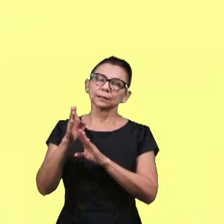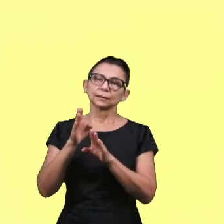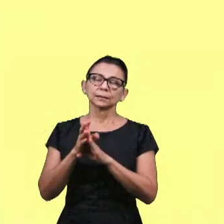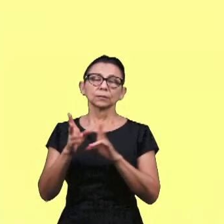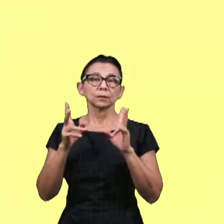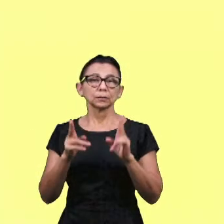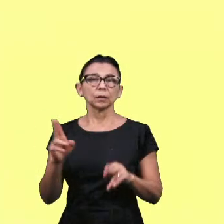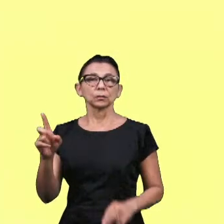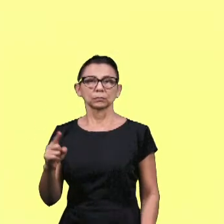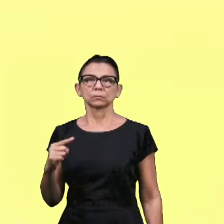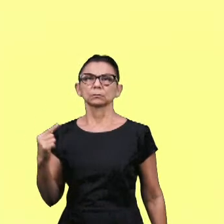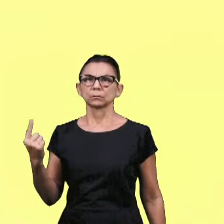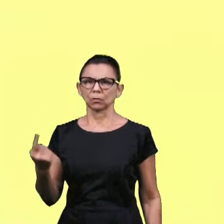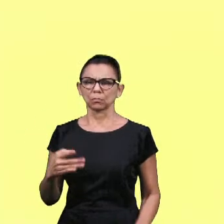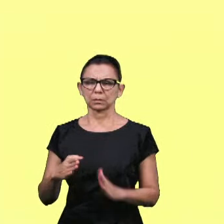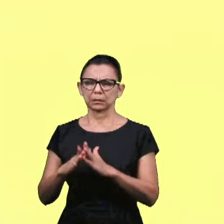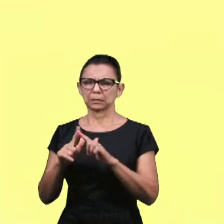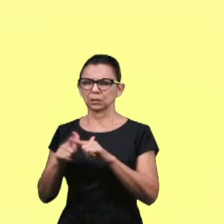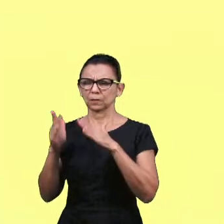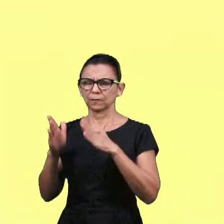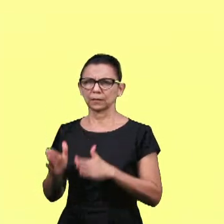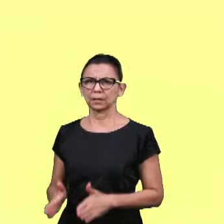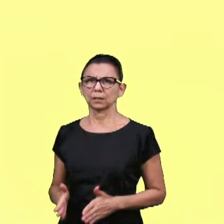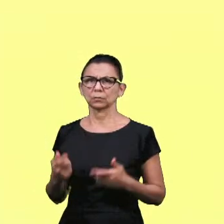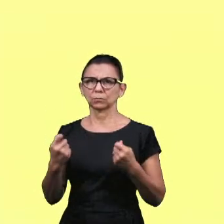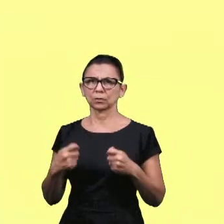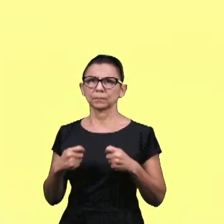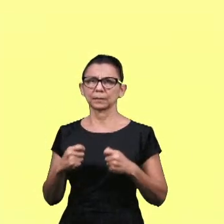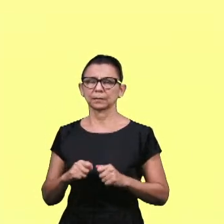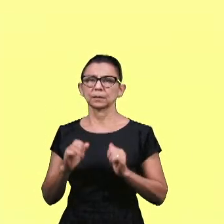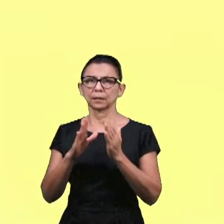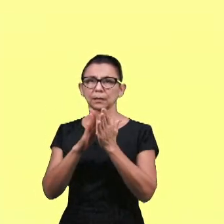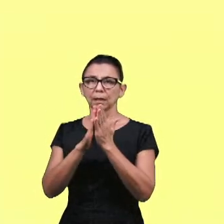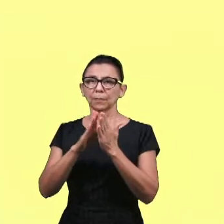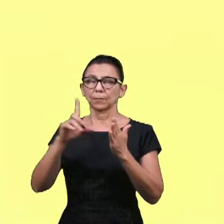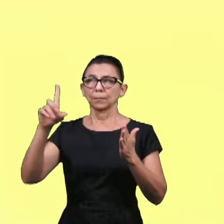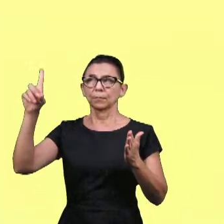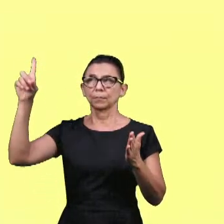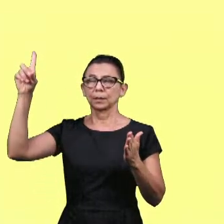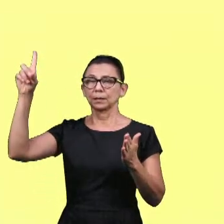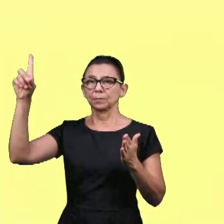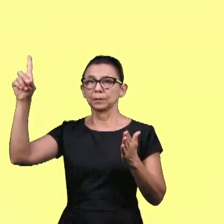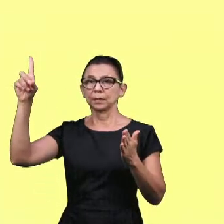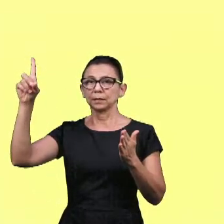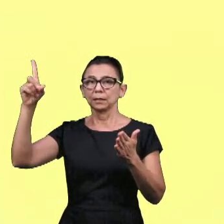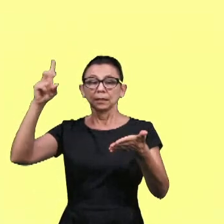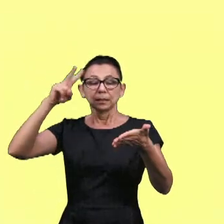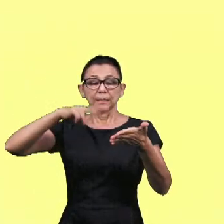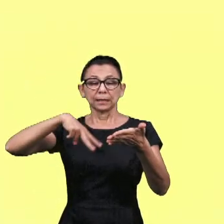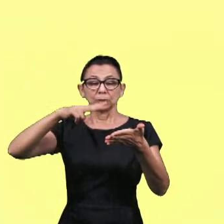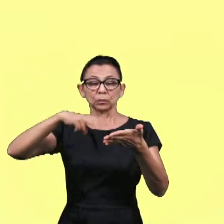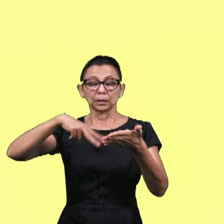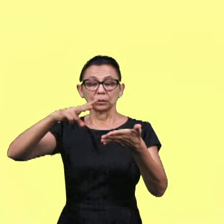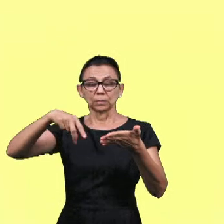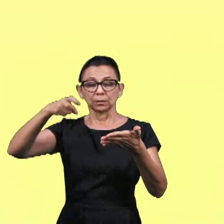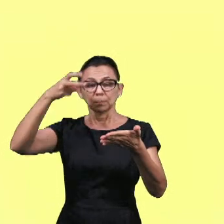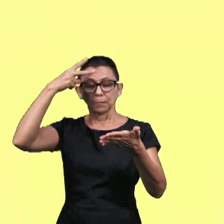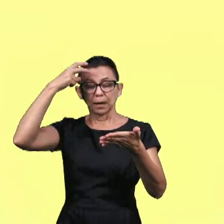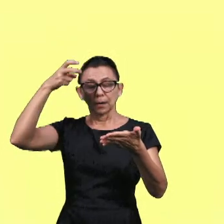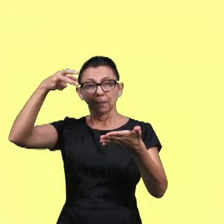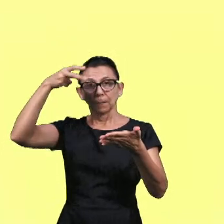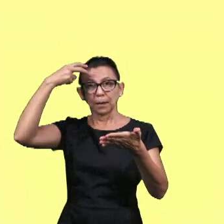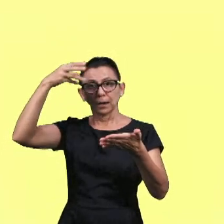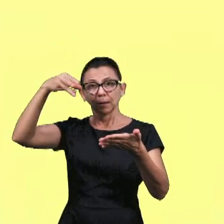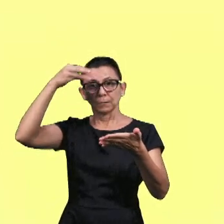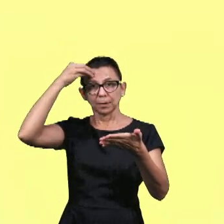igreja fiel, estar nos alimentando da palavra de Deus, que é o pão sem fermento. A